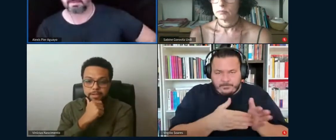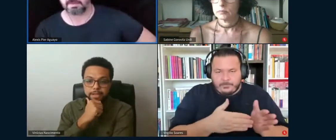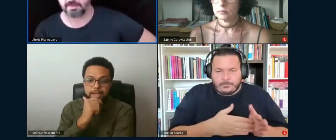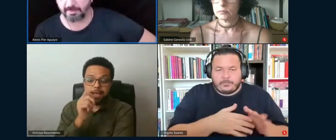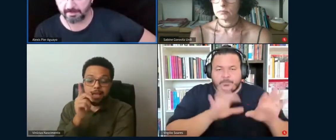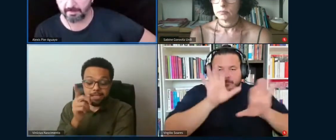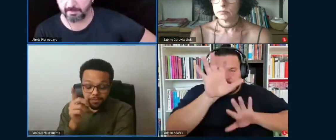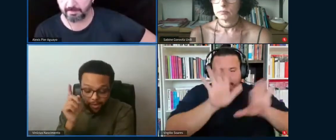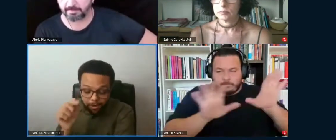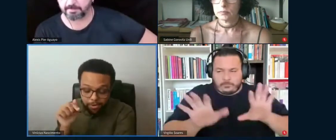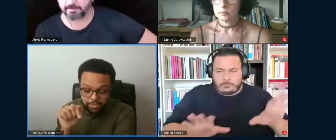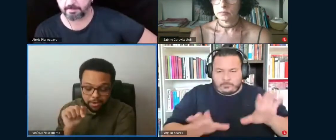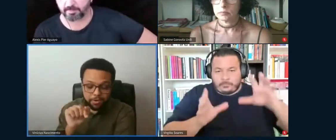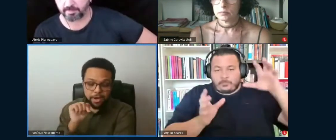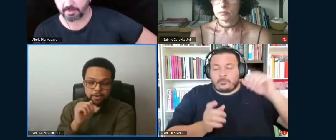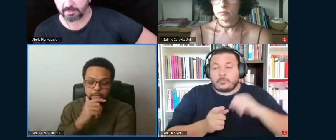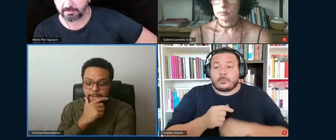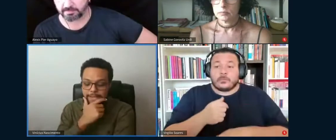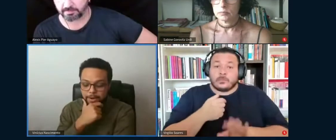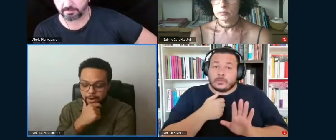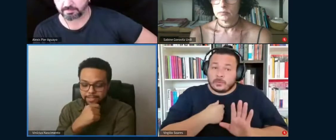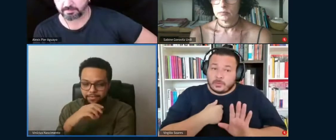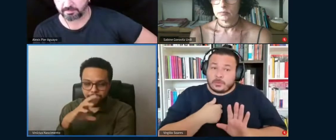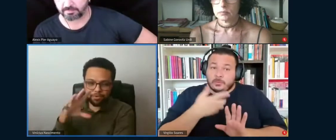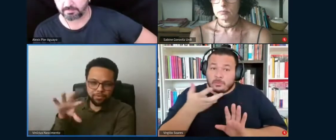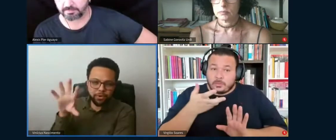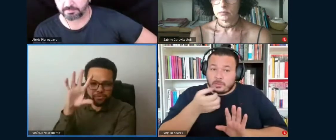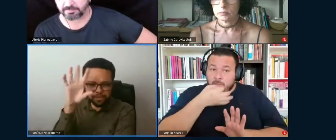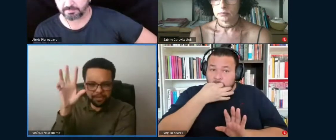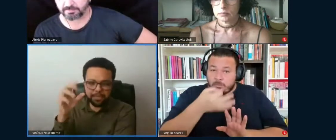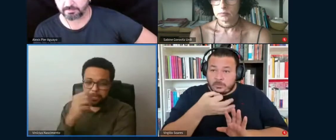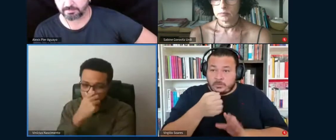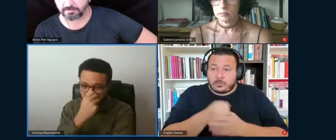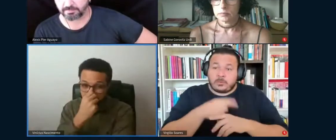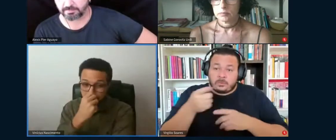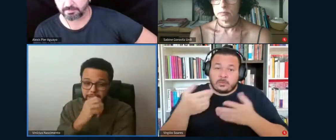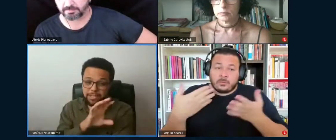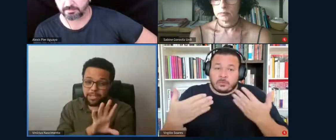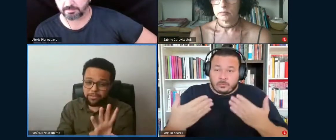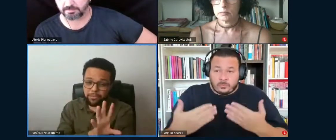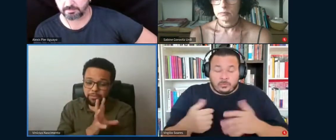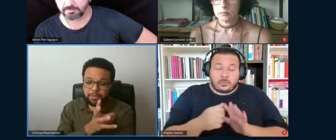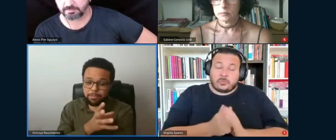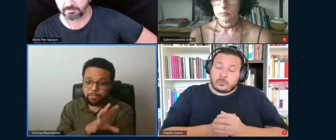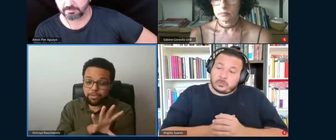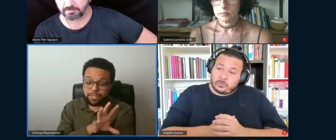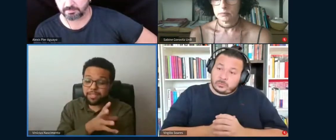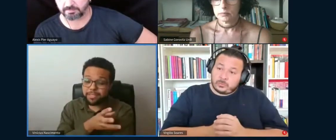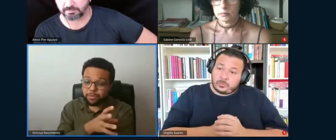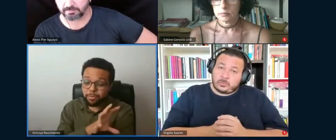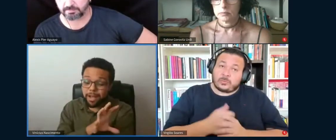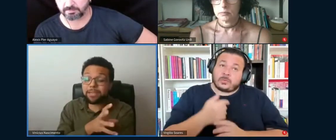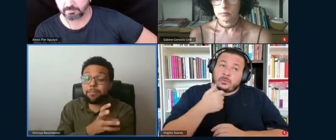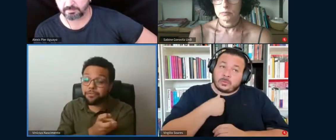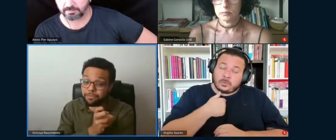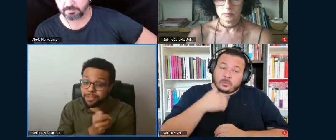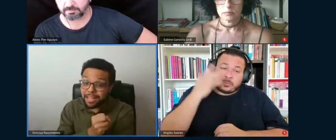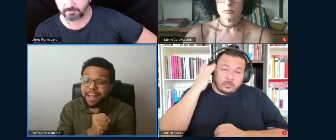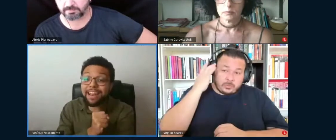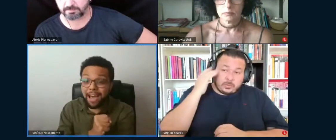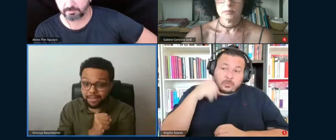esses espaços. É, você falou uma coisa que é o que eu quero comentar agora, você falou que foi conversando e tal, eu achei que podia ter sido